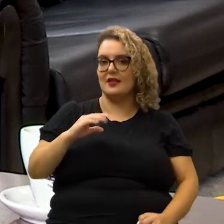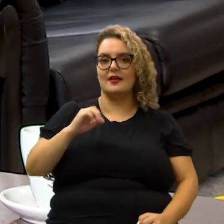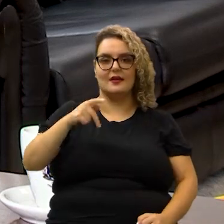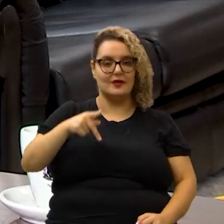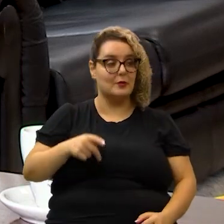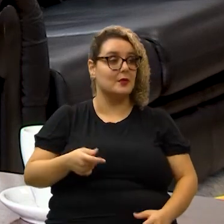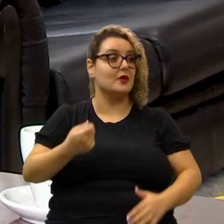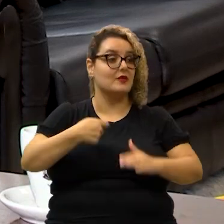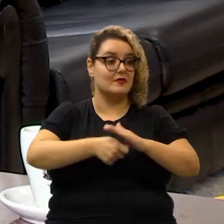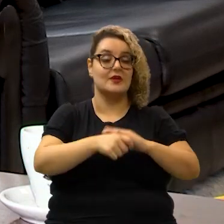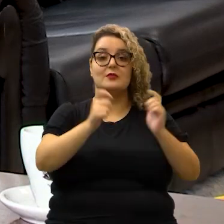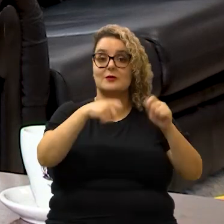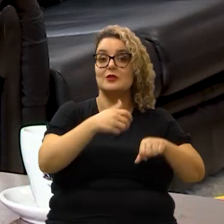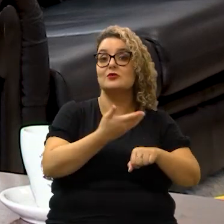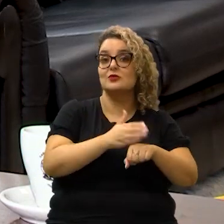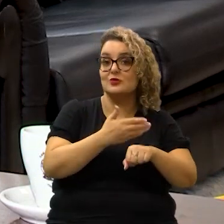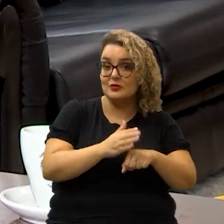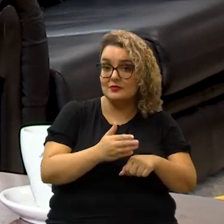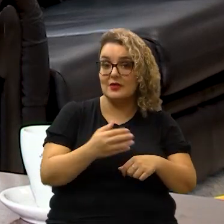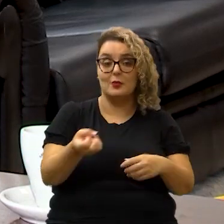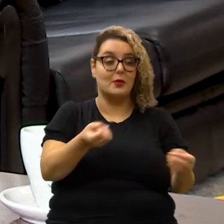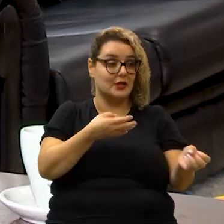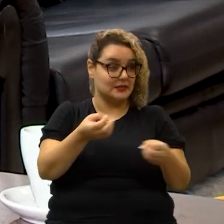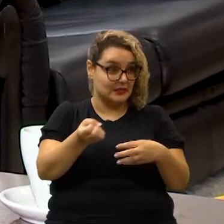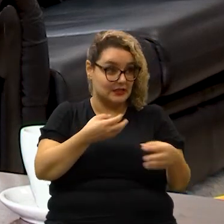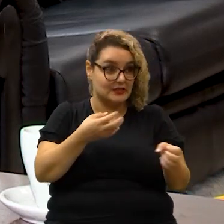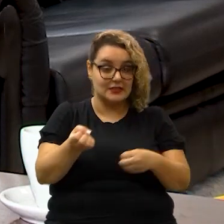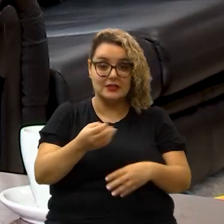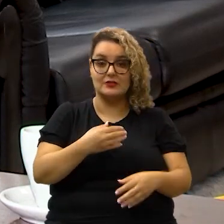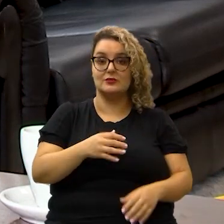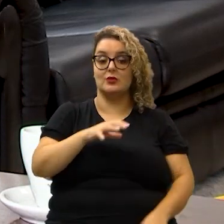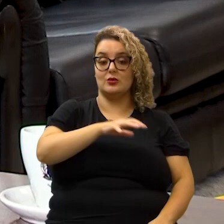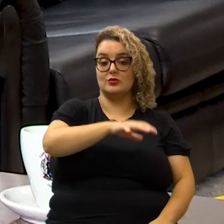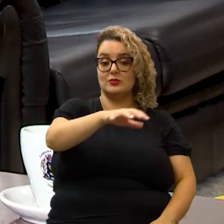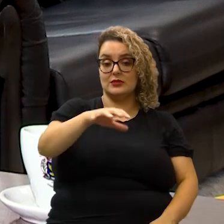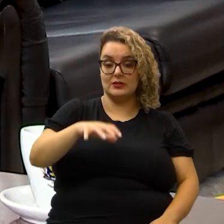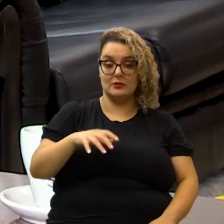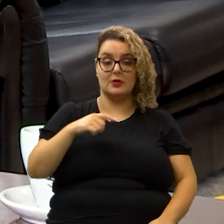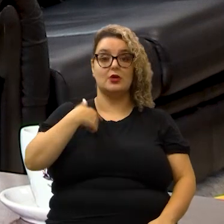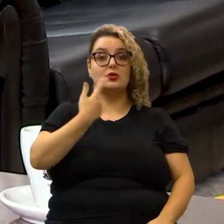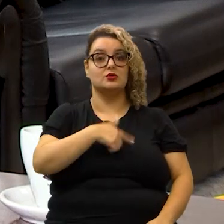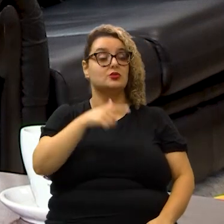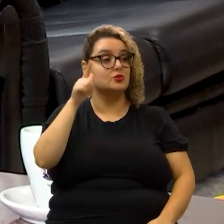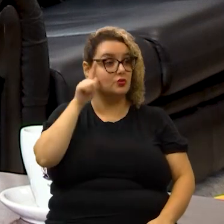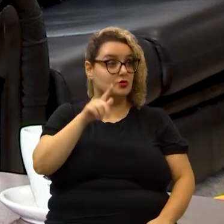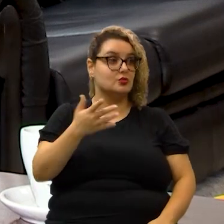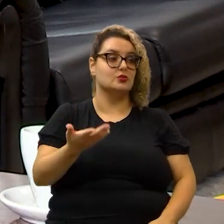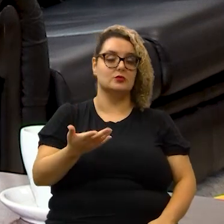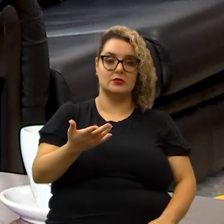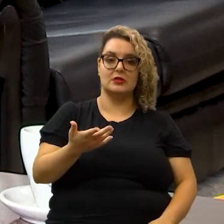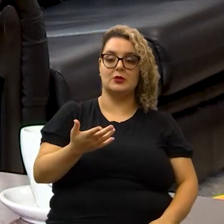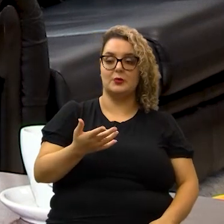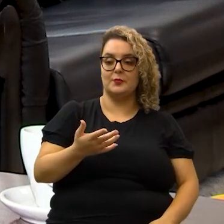na modernização dos departamentos, que a gente conseguiu estar entre essas 5